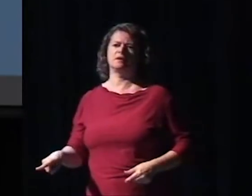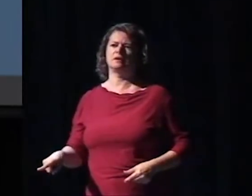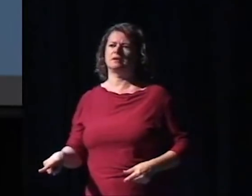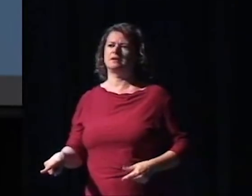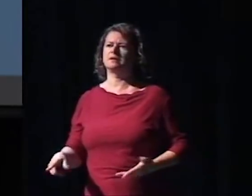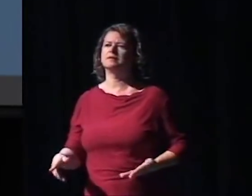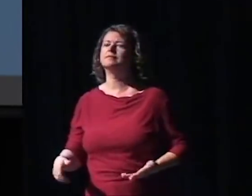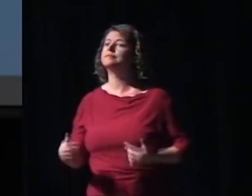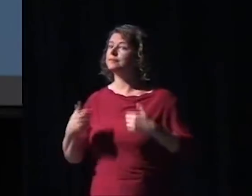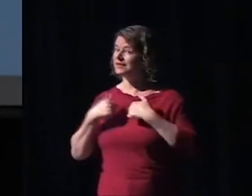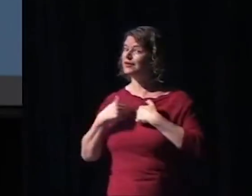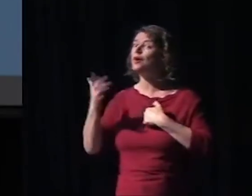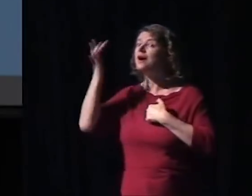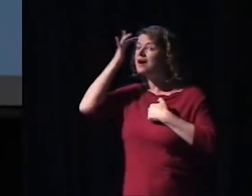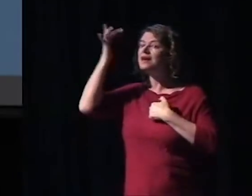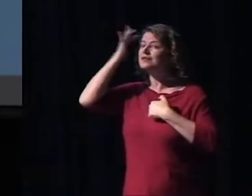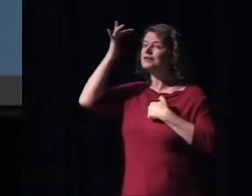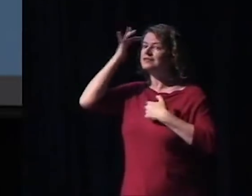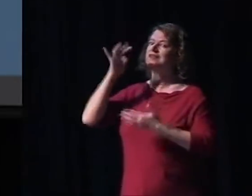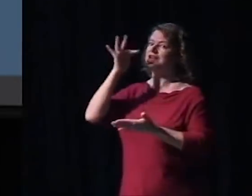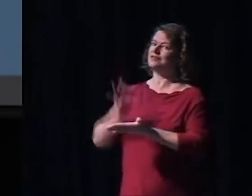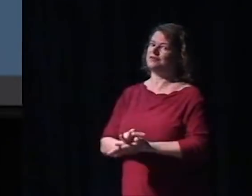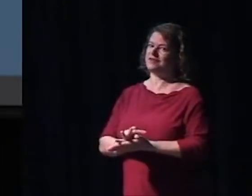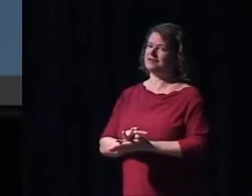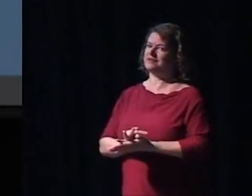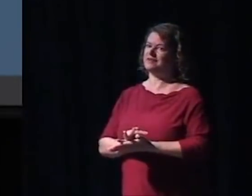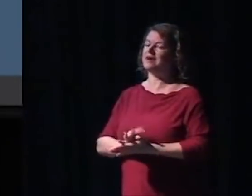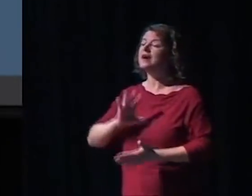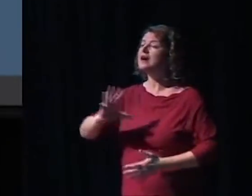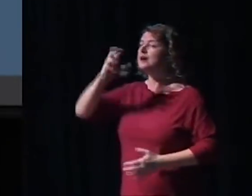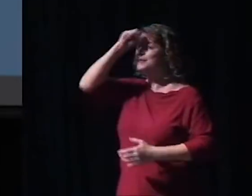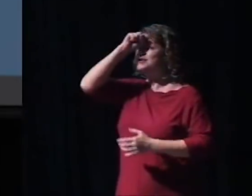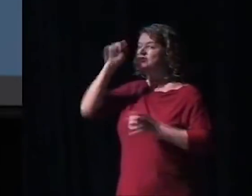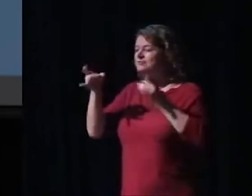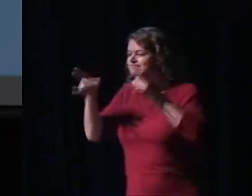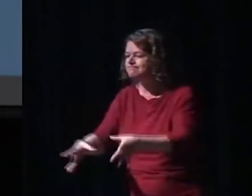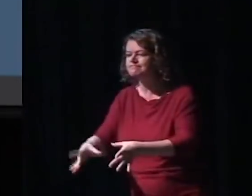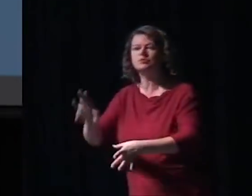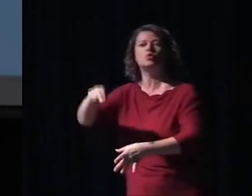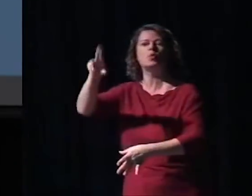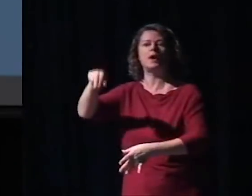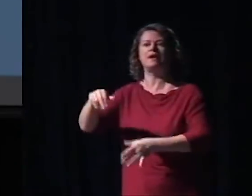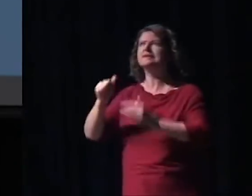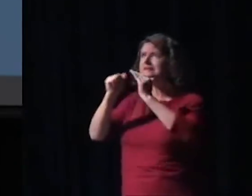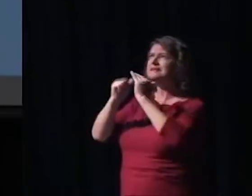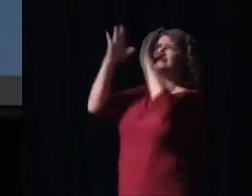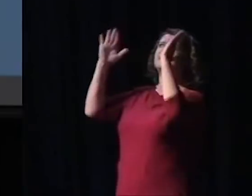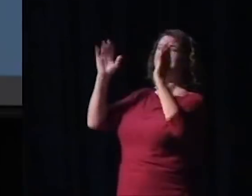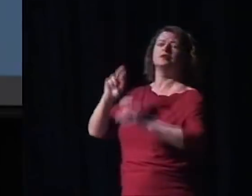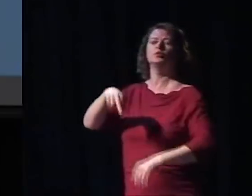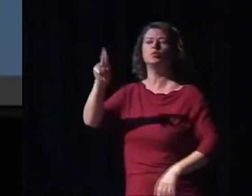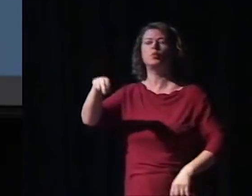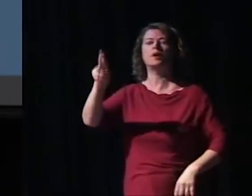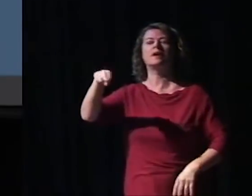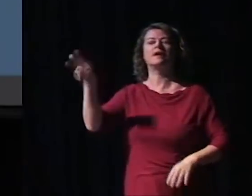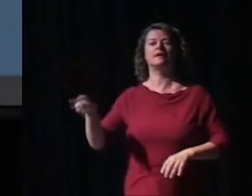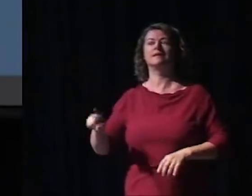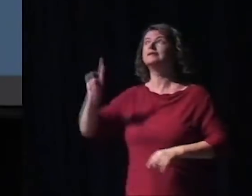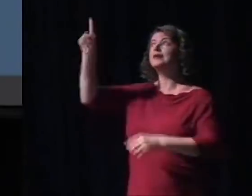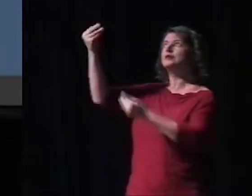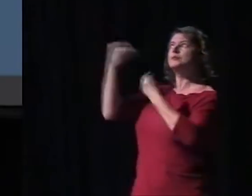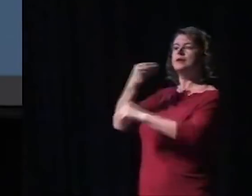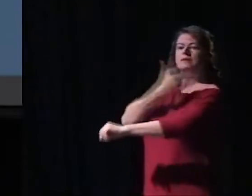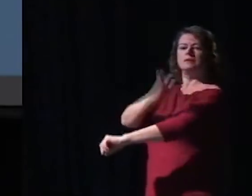Mas eu amadureci na fé, a ponto de não desistir de caminhar. Deus me treinou nisso,